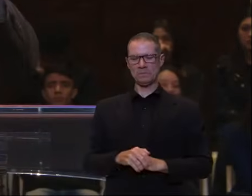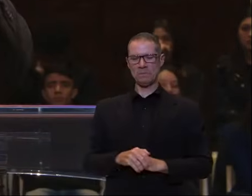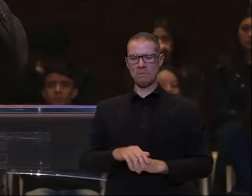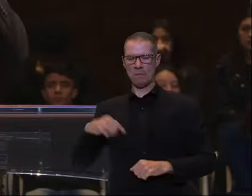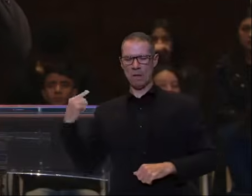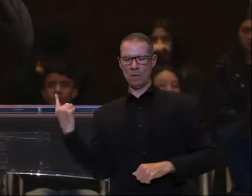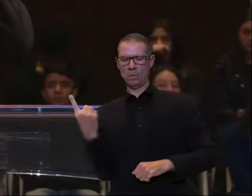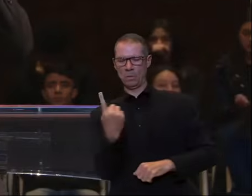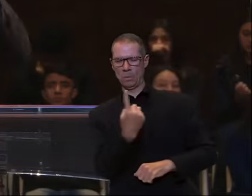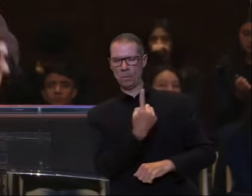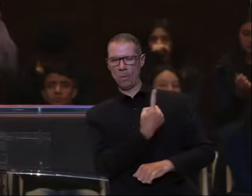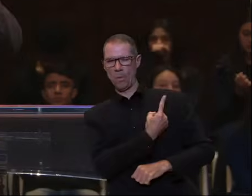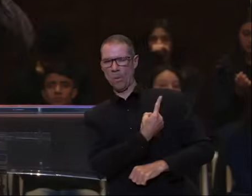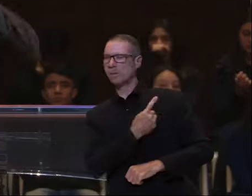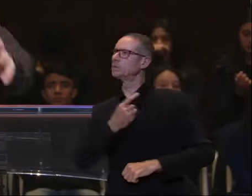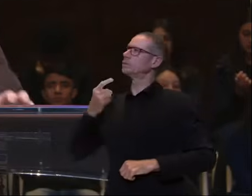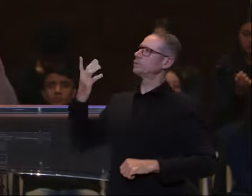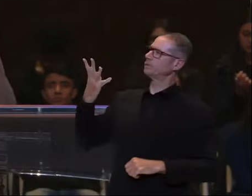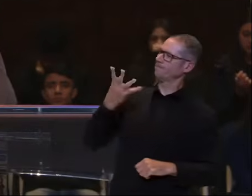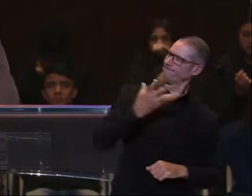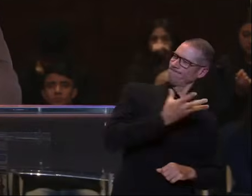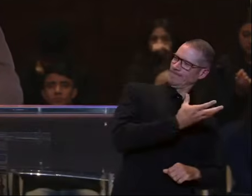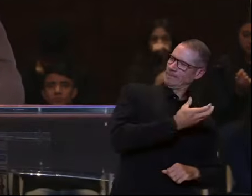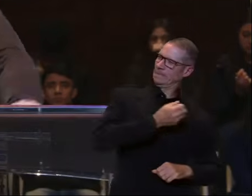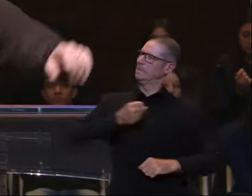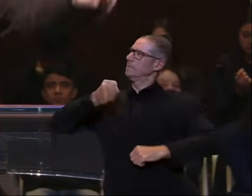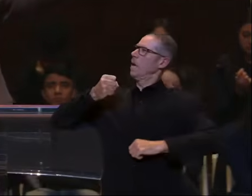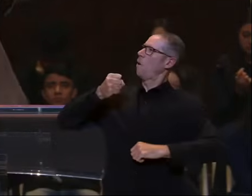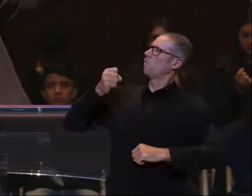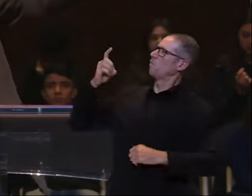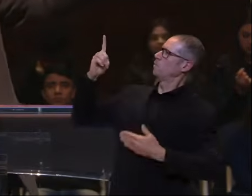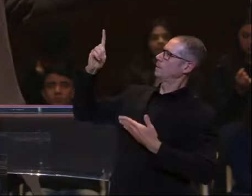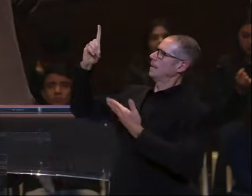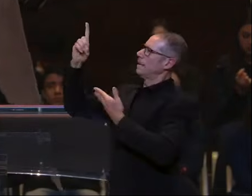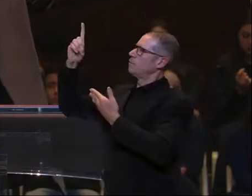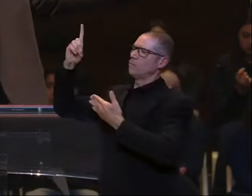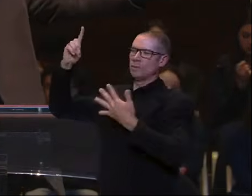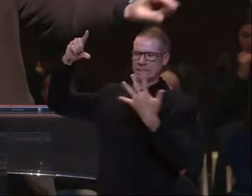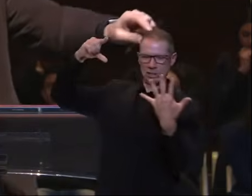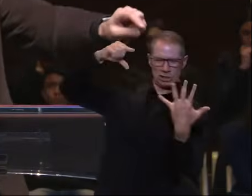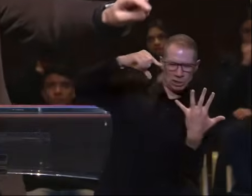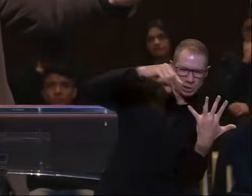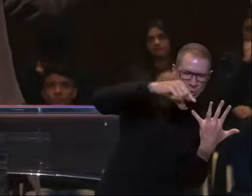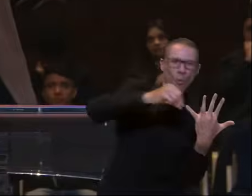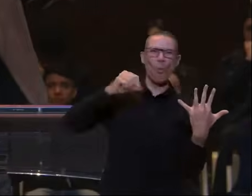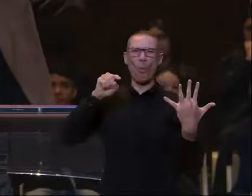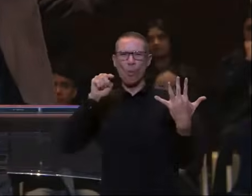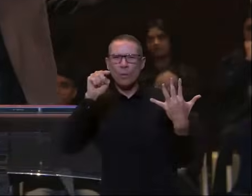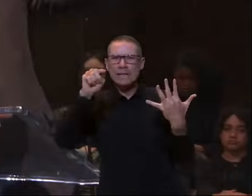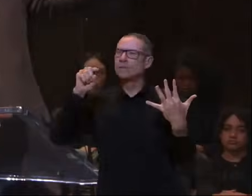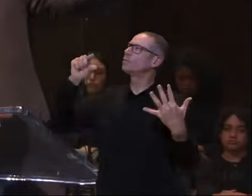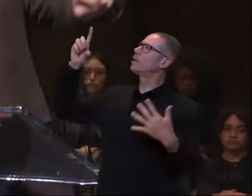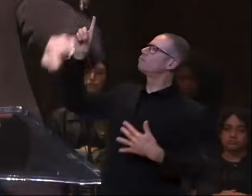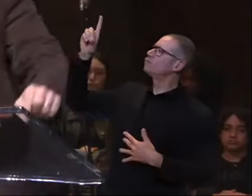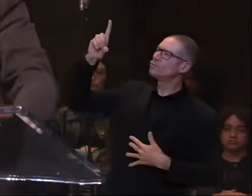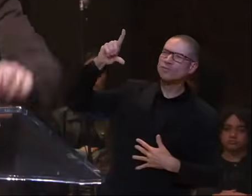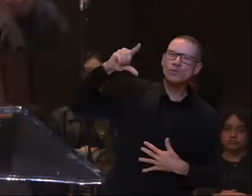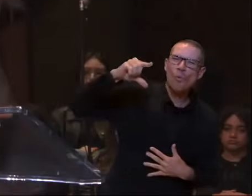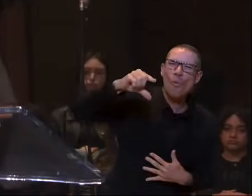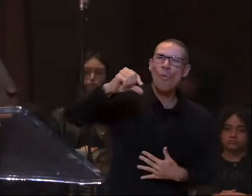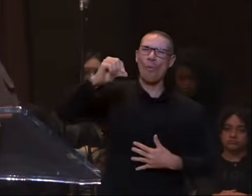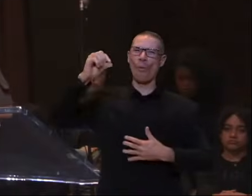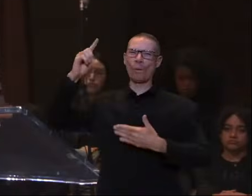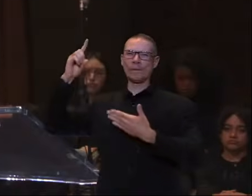Nós fomos eleitos por Deus. Você foi escolhido, você foi escolhida por